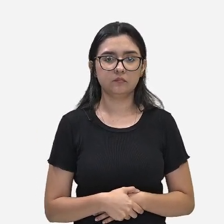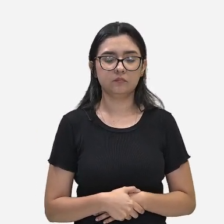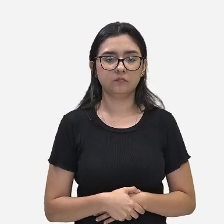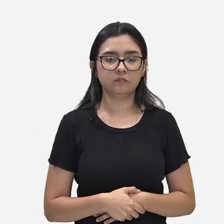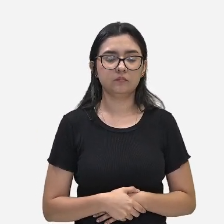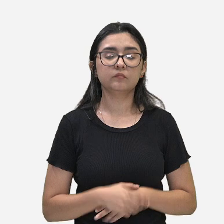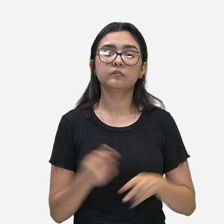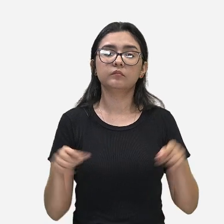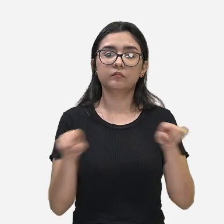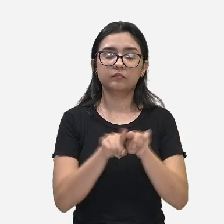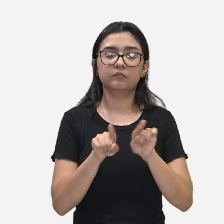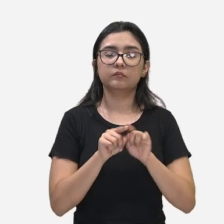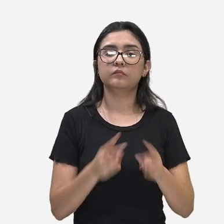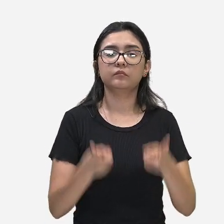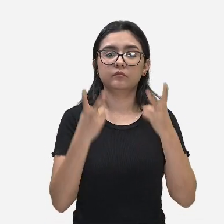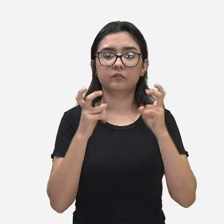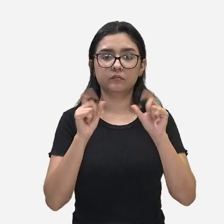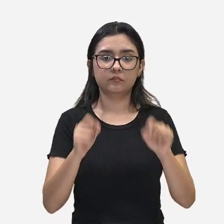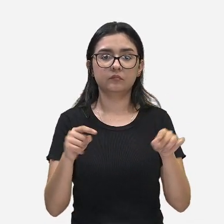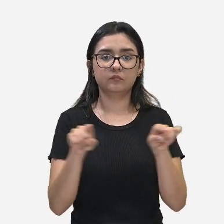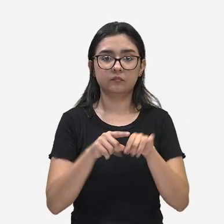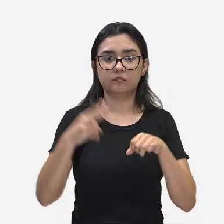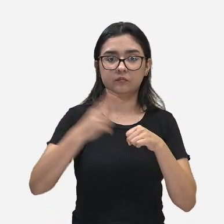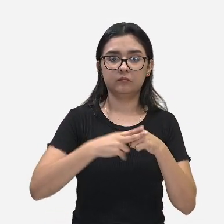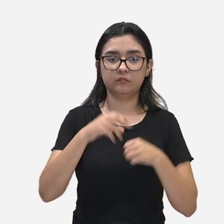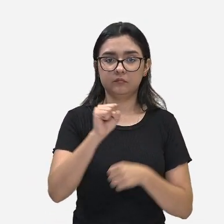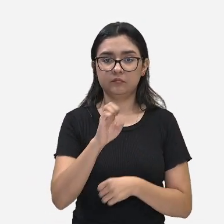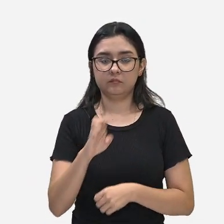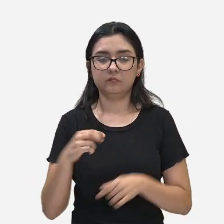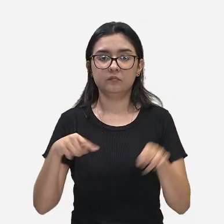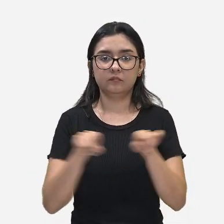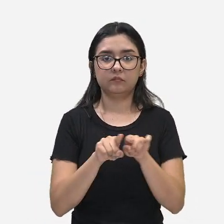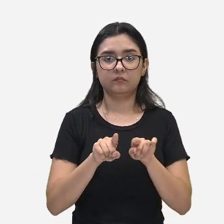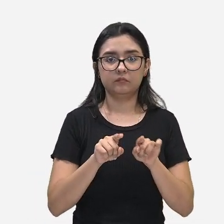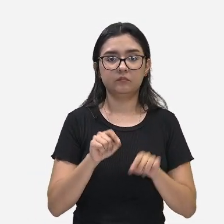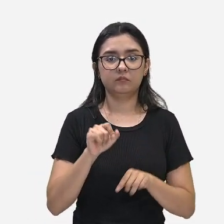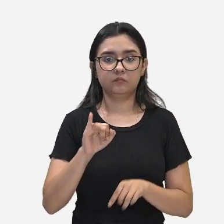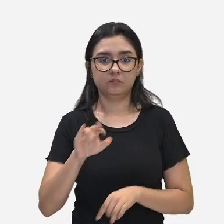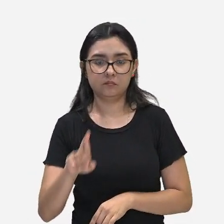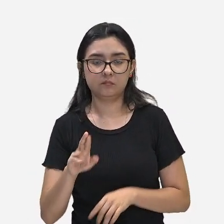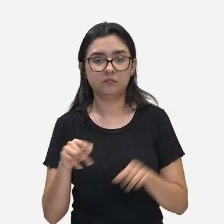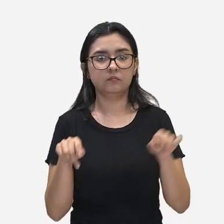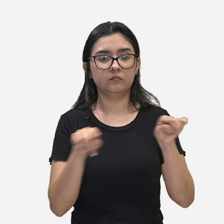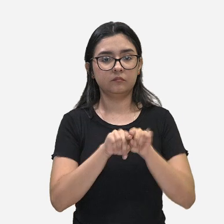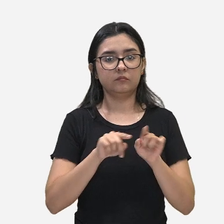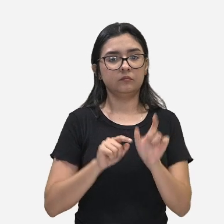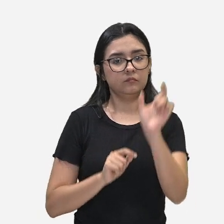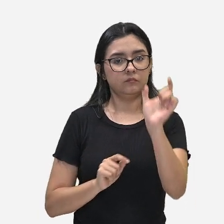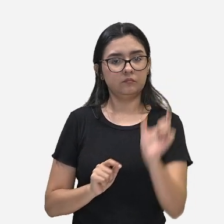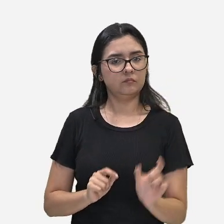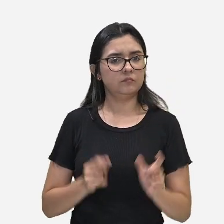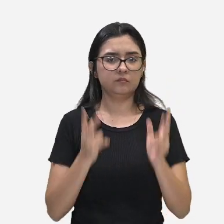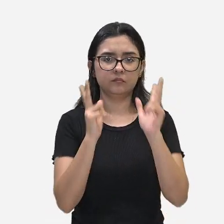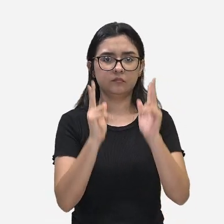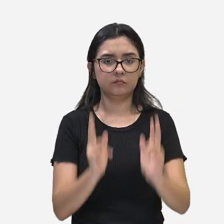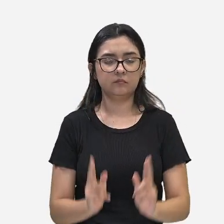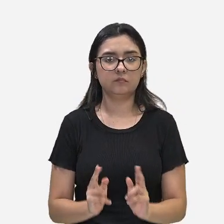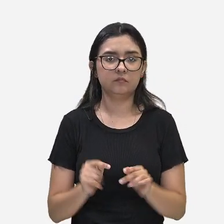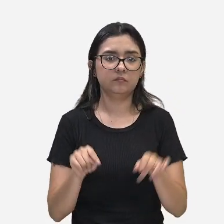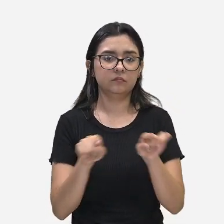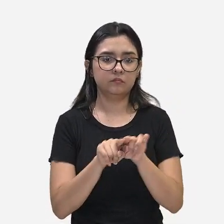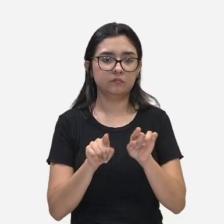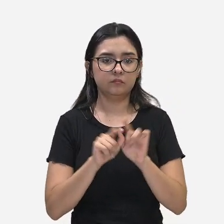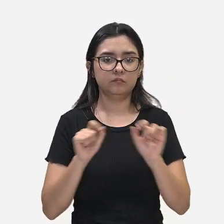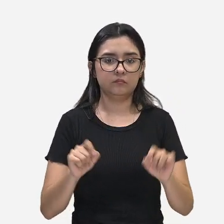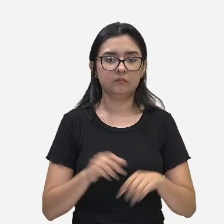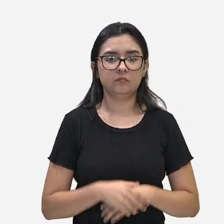E observem que tanto o verbo ser quanto o verbo ir, eles são conjugados exatamente da mesma forma.